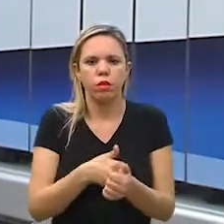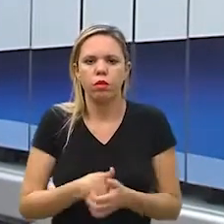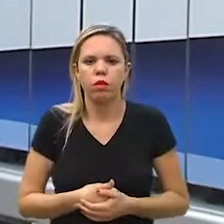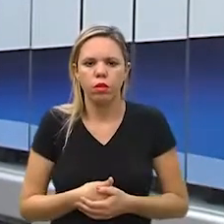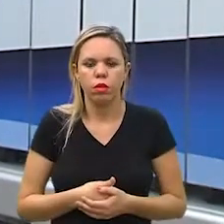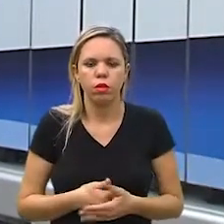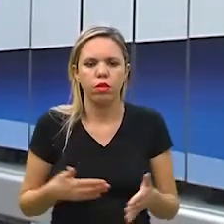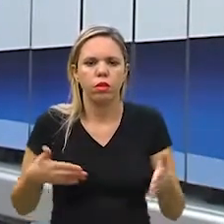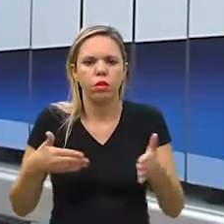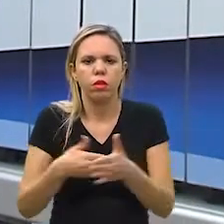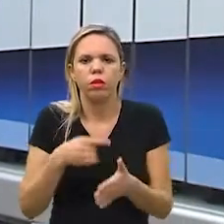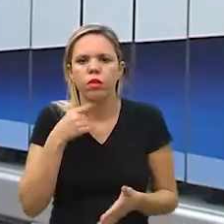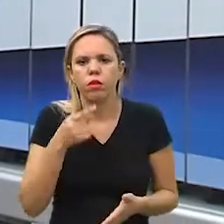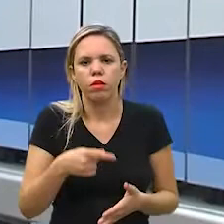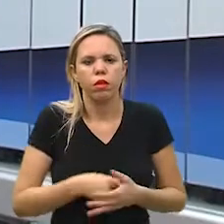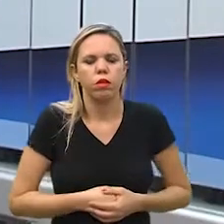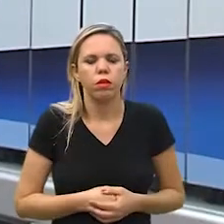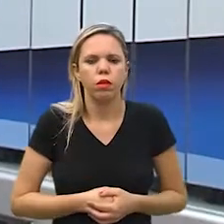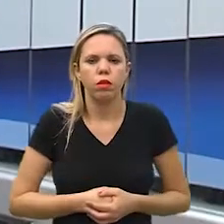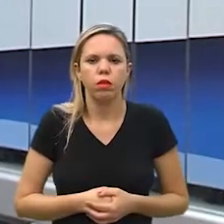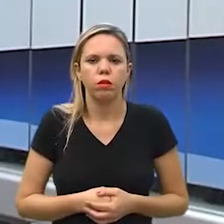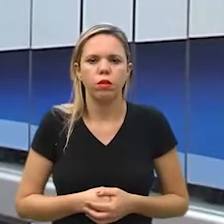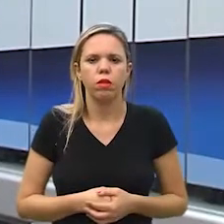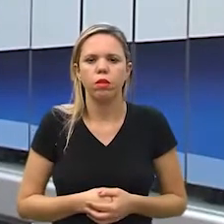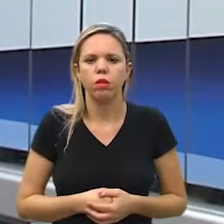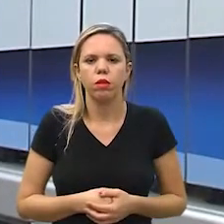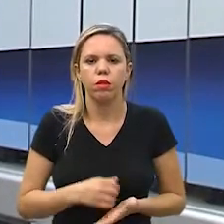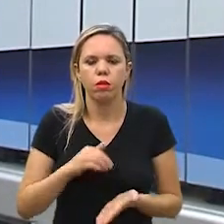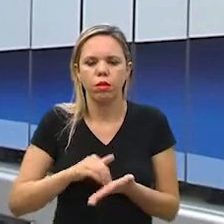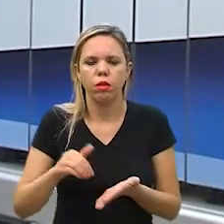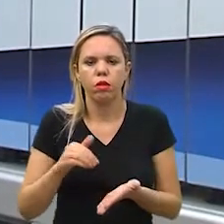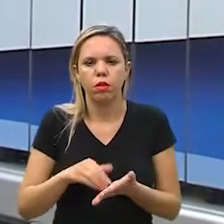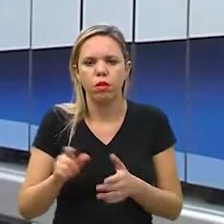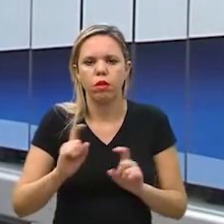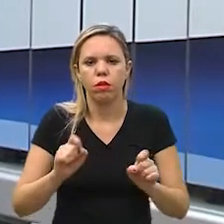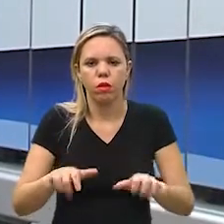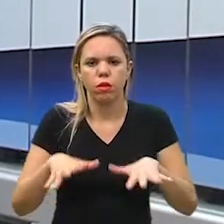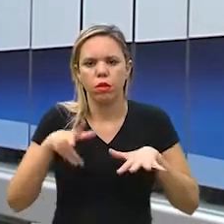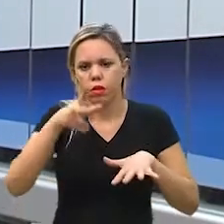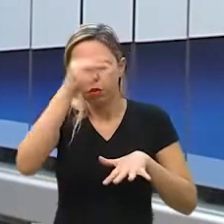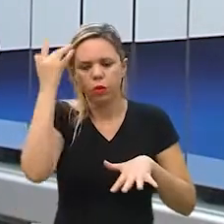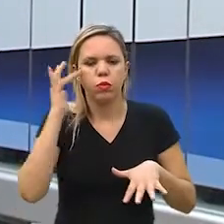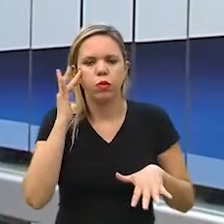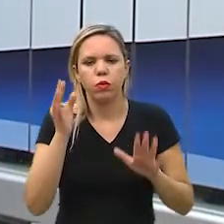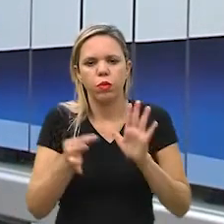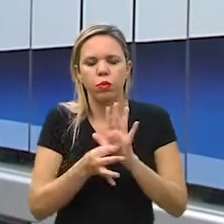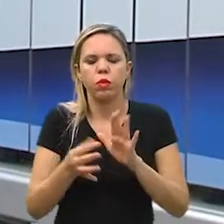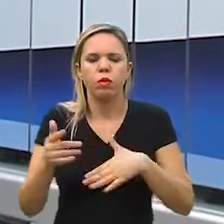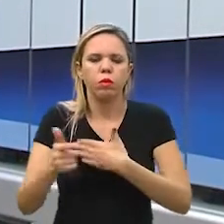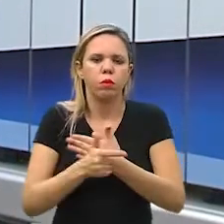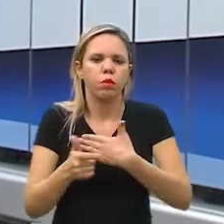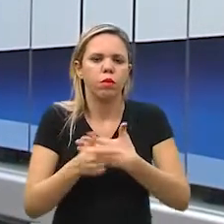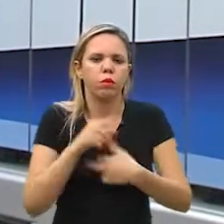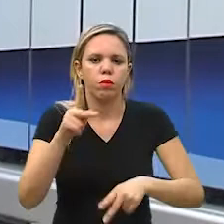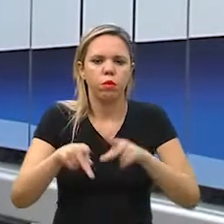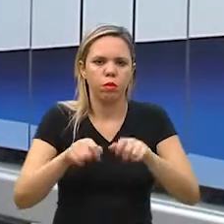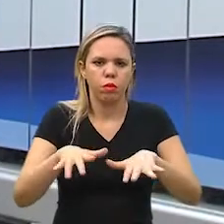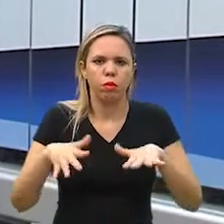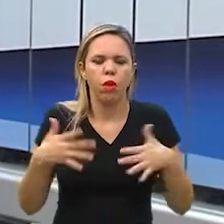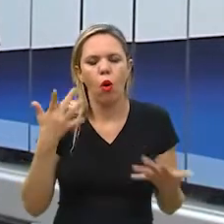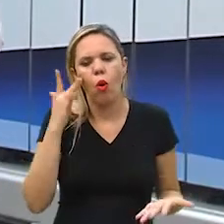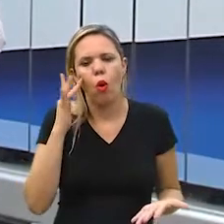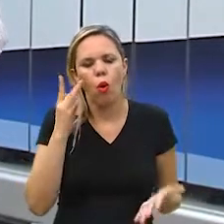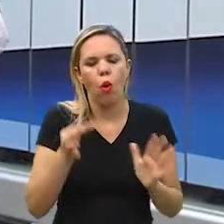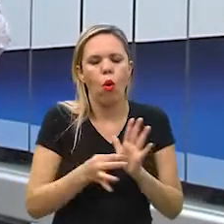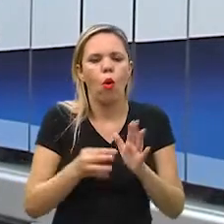então o meu último questionamento. Aurílio, na audiência pública, como é que você enxerga o papel da população? Como